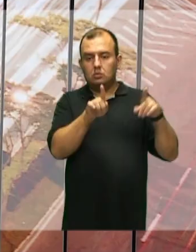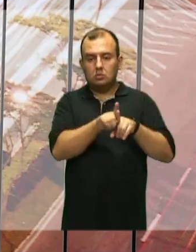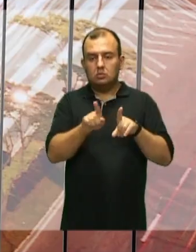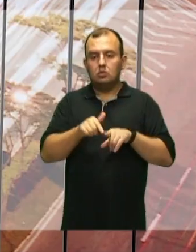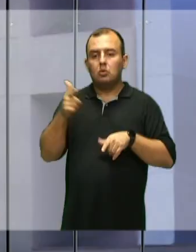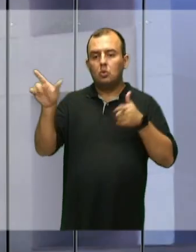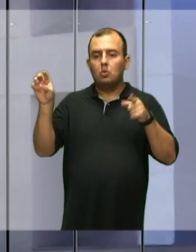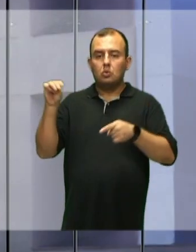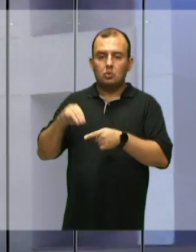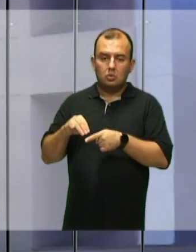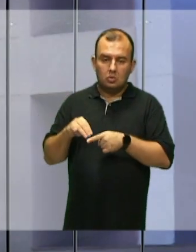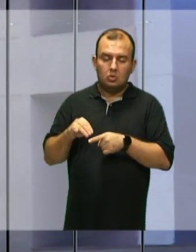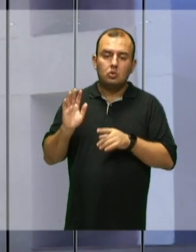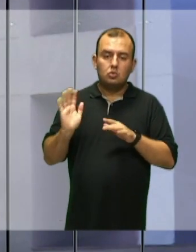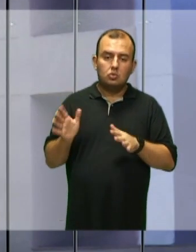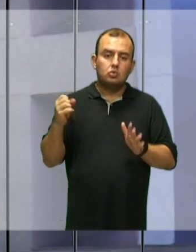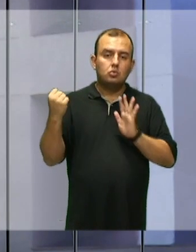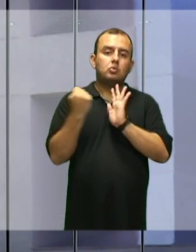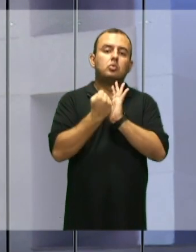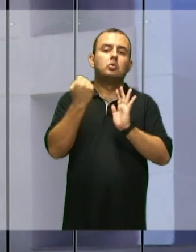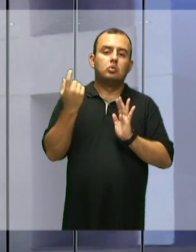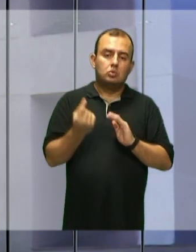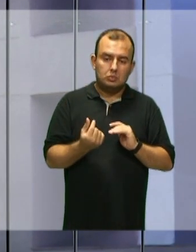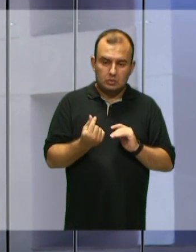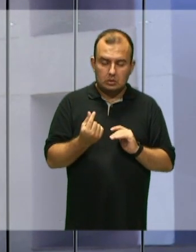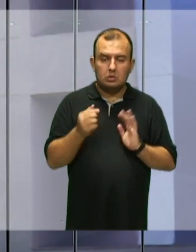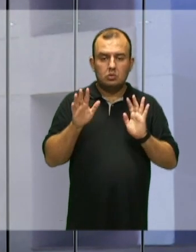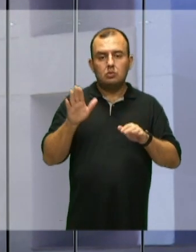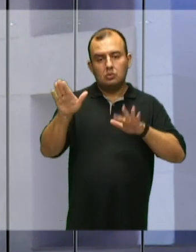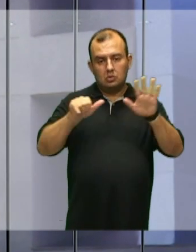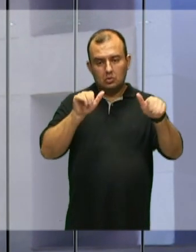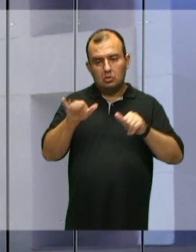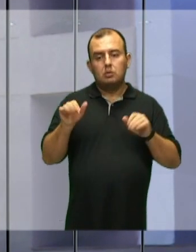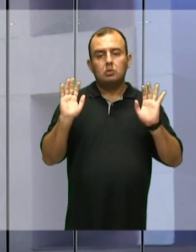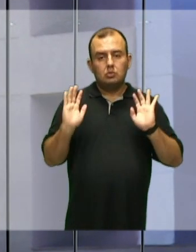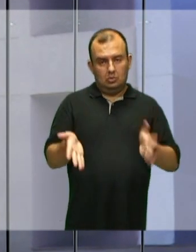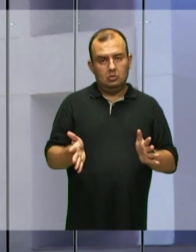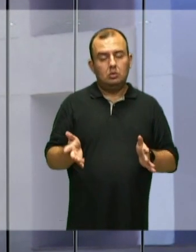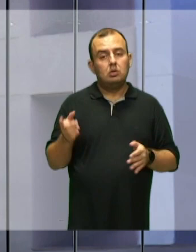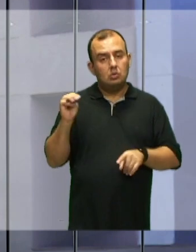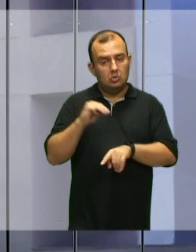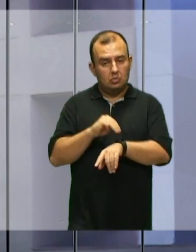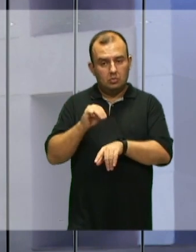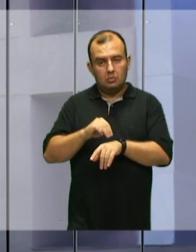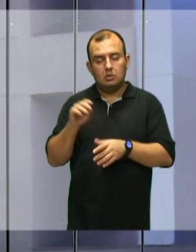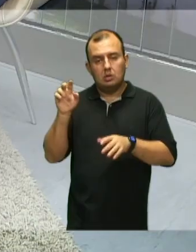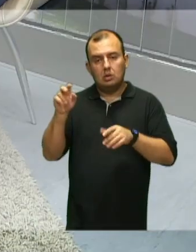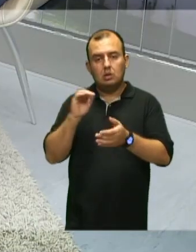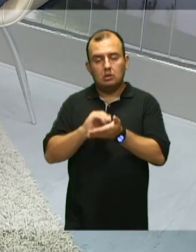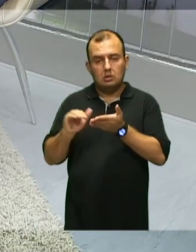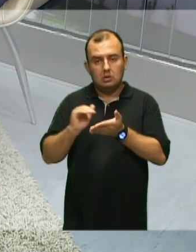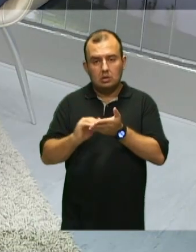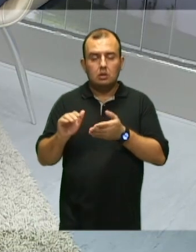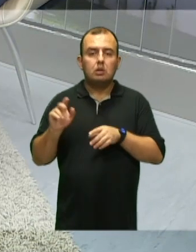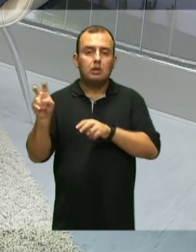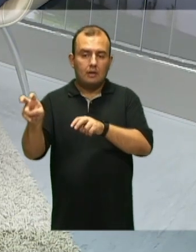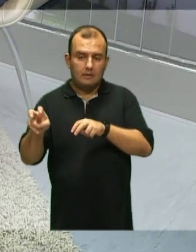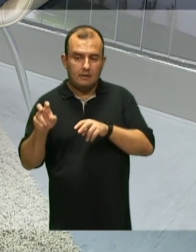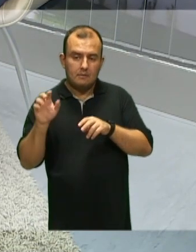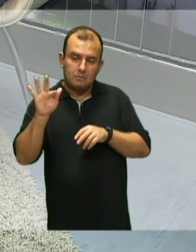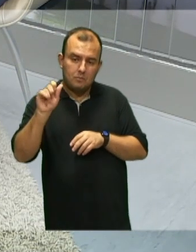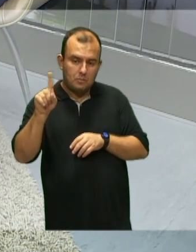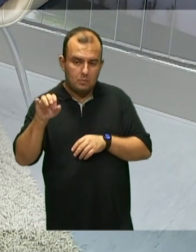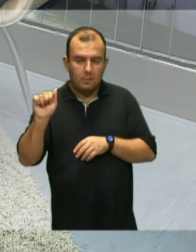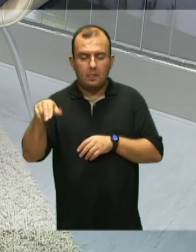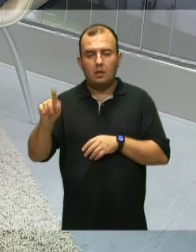outros municípios estes já estão no Impacto financeiro do município serão chamados neste momento a secretaria da fazenda faz a questão dos impactos